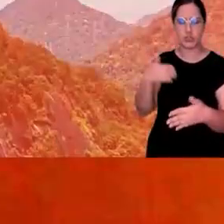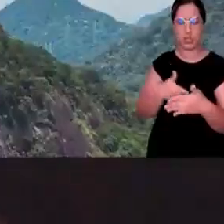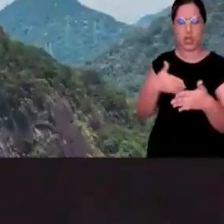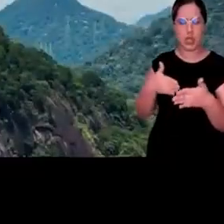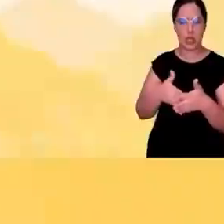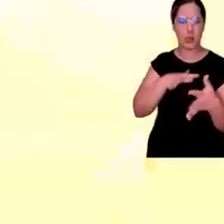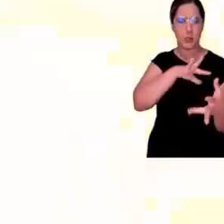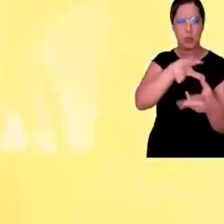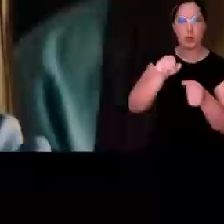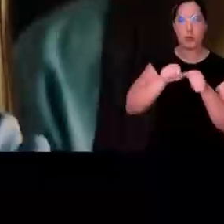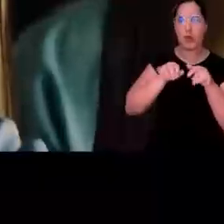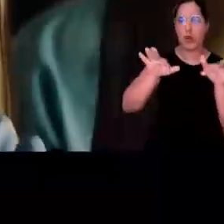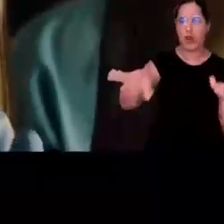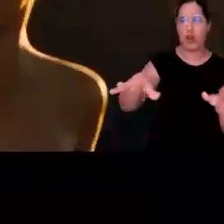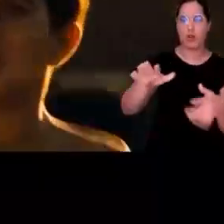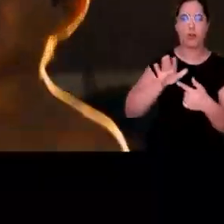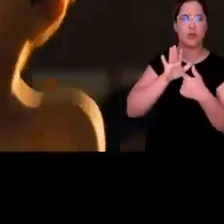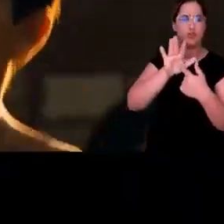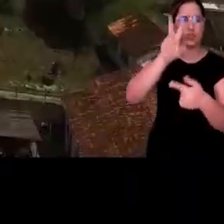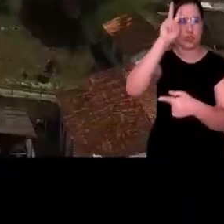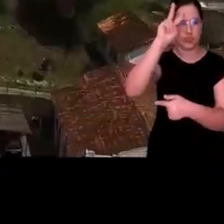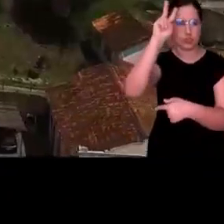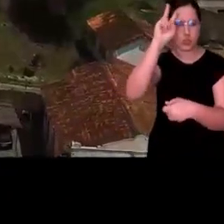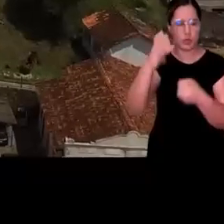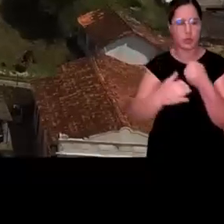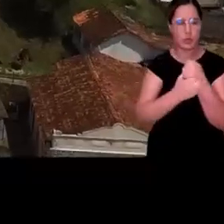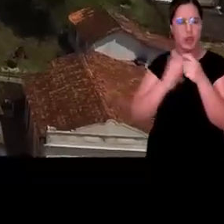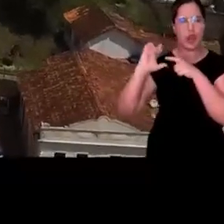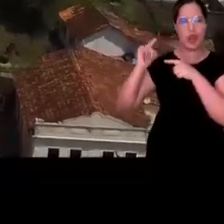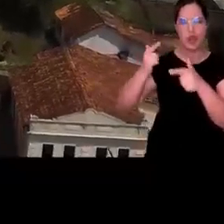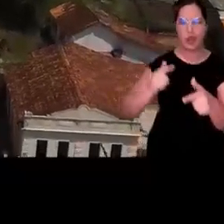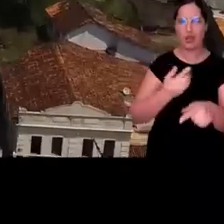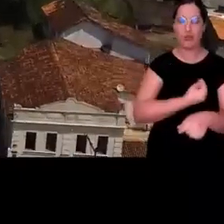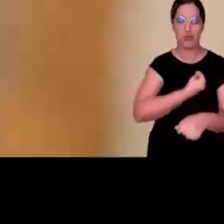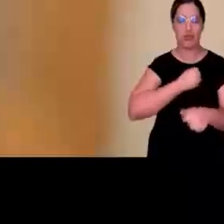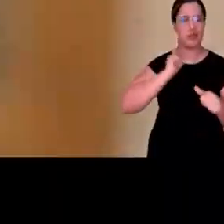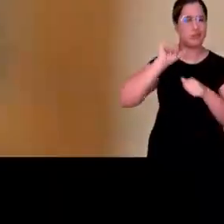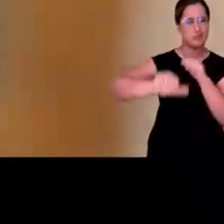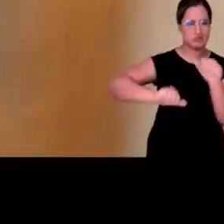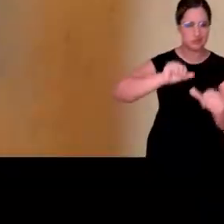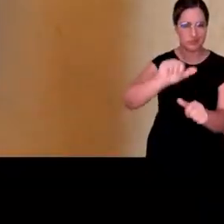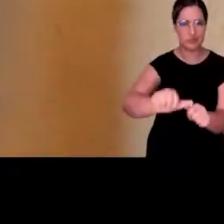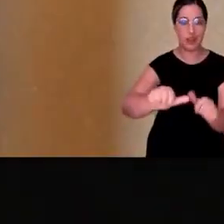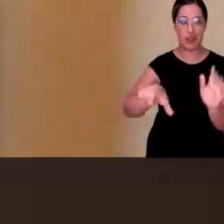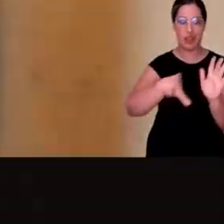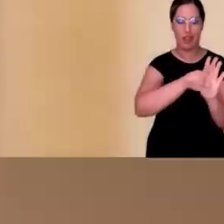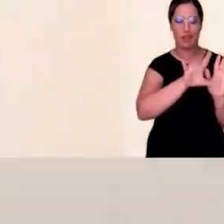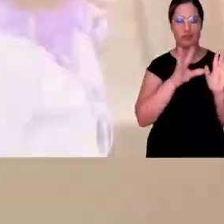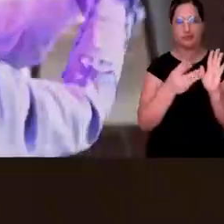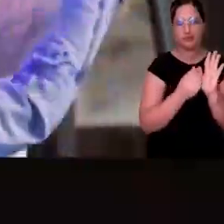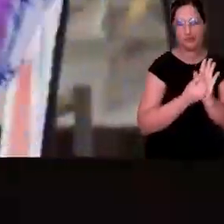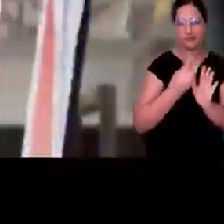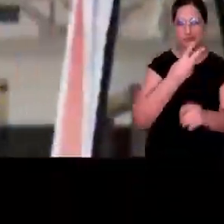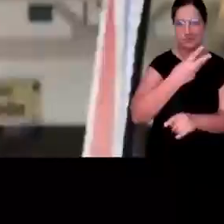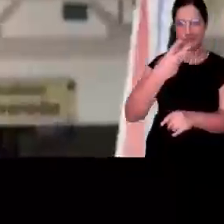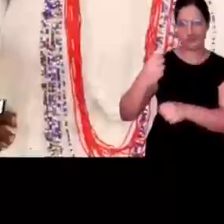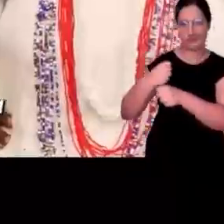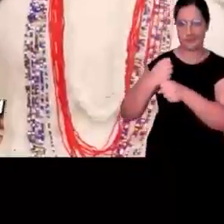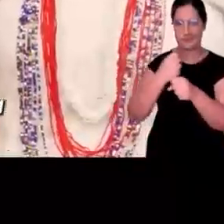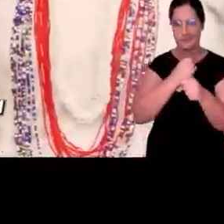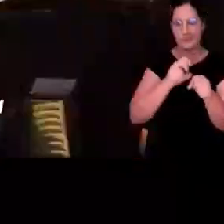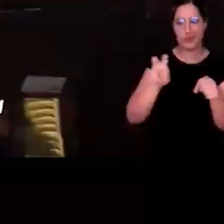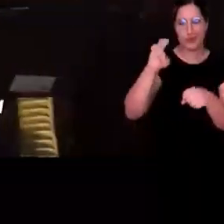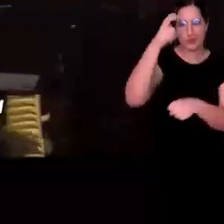ganhassem o mundo. Revelou histórias, preservou tradições e transformou vidas. Lei Rouanet,